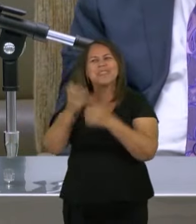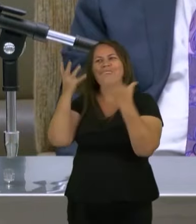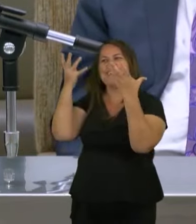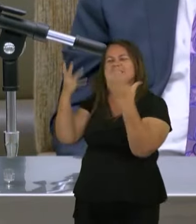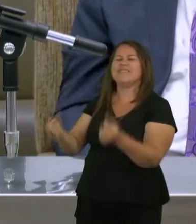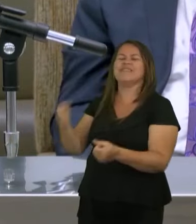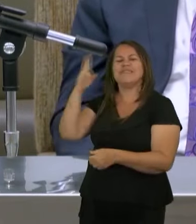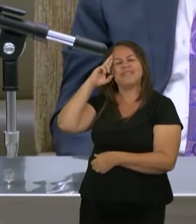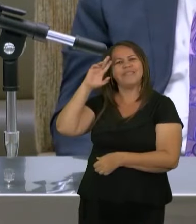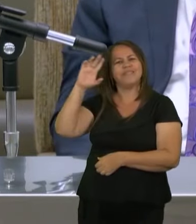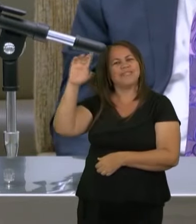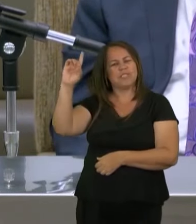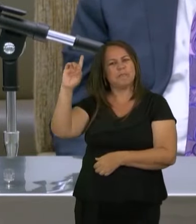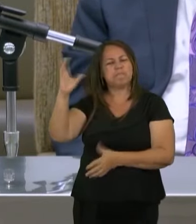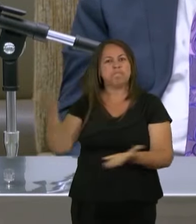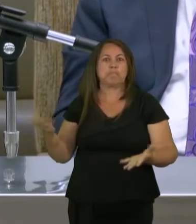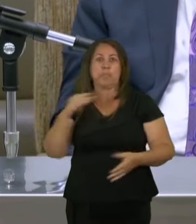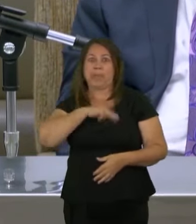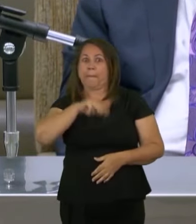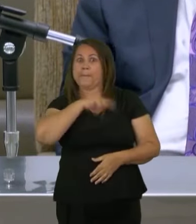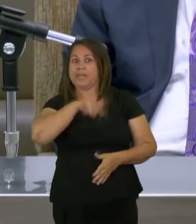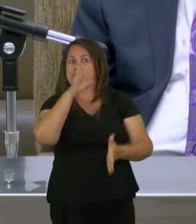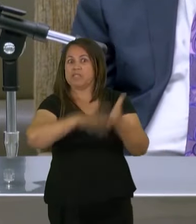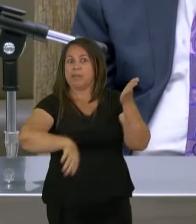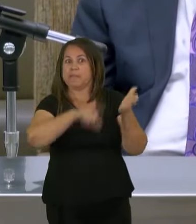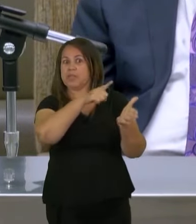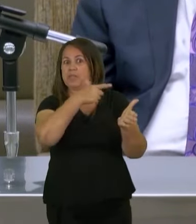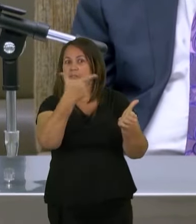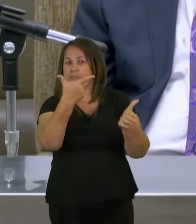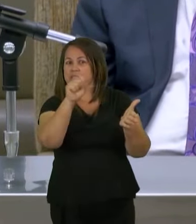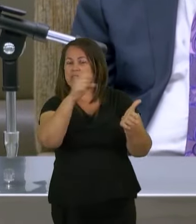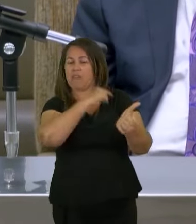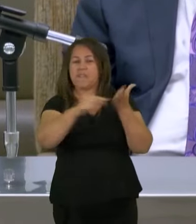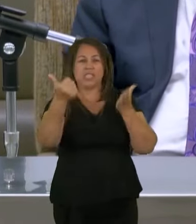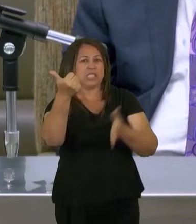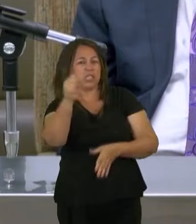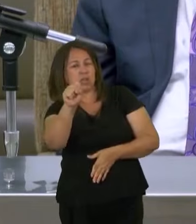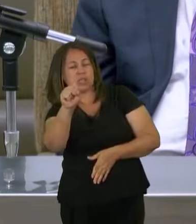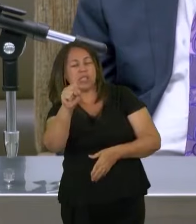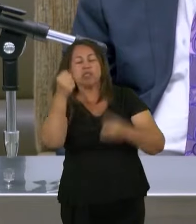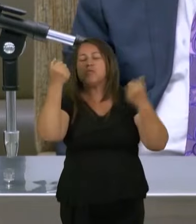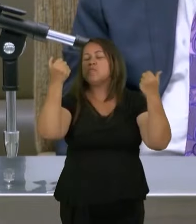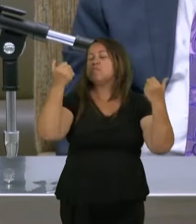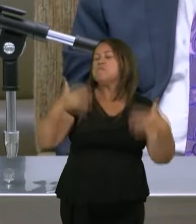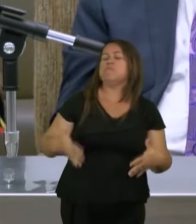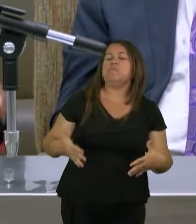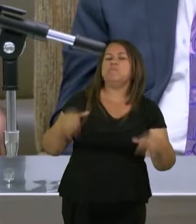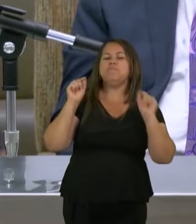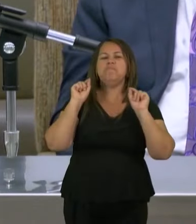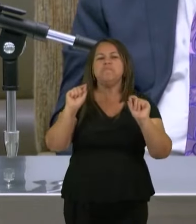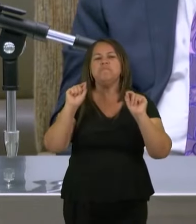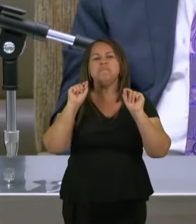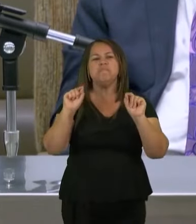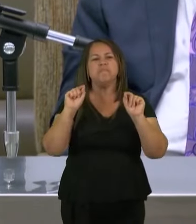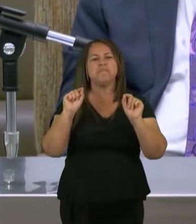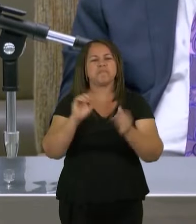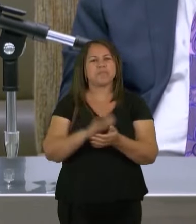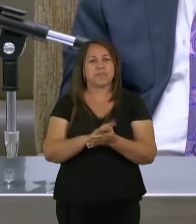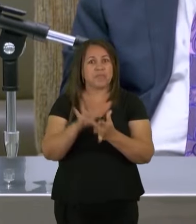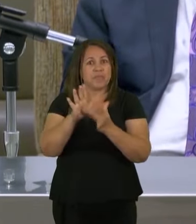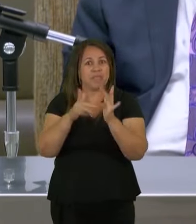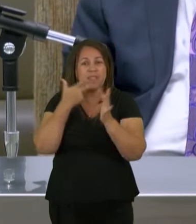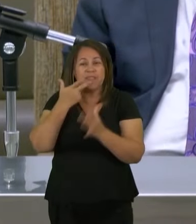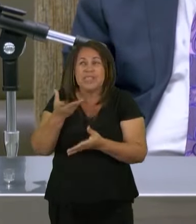do Senhor. Em Mateus capítulo 28, versículo 18, ele declara dizendo: é-me